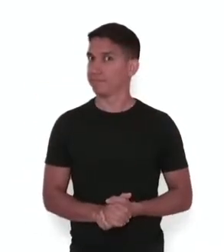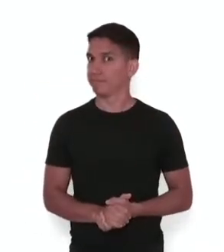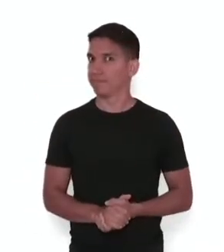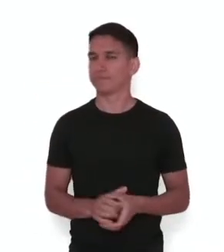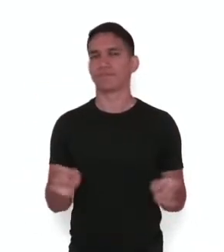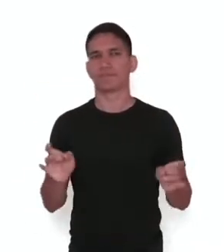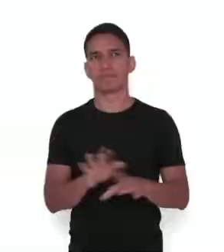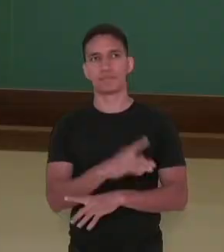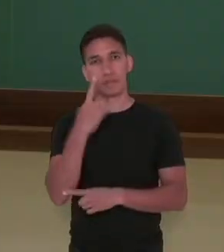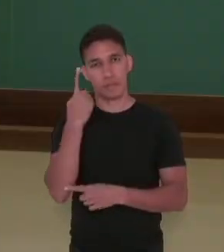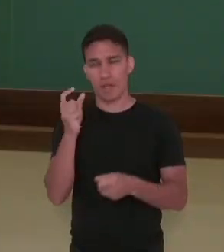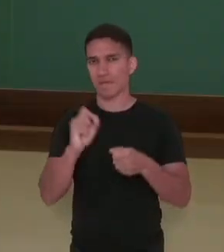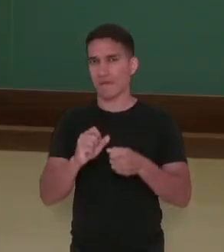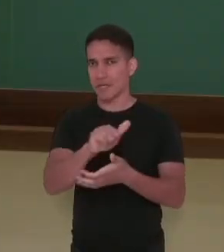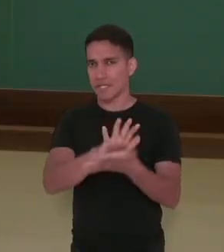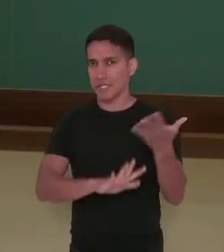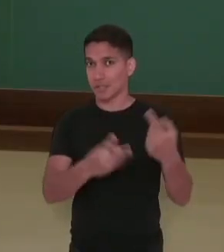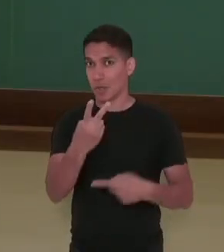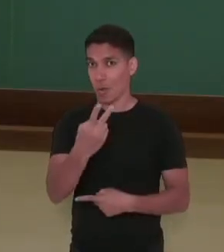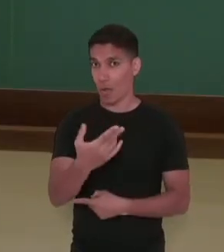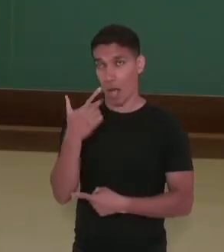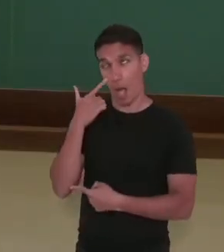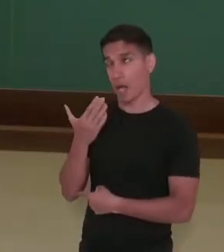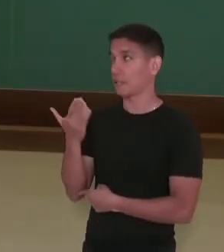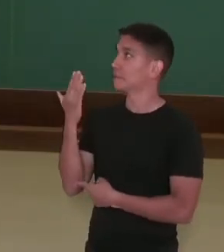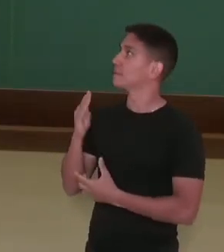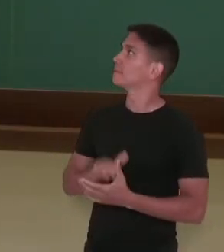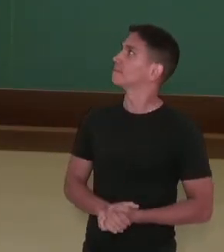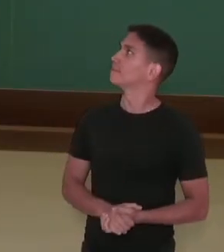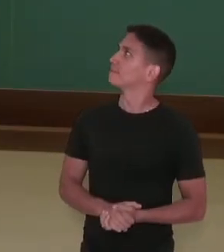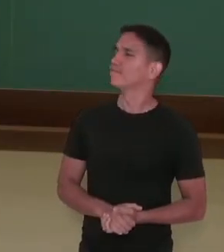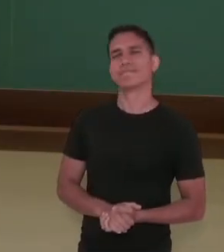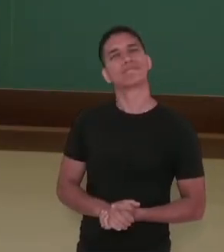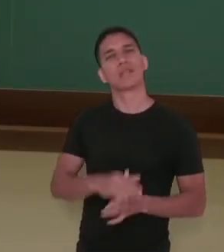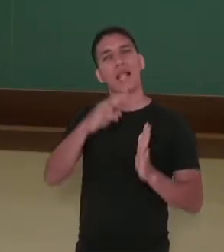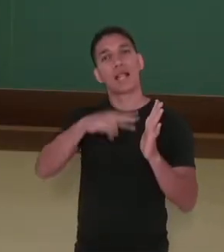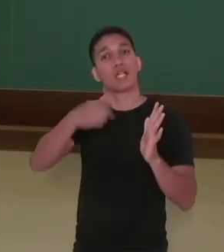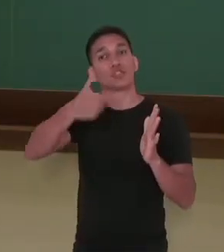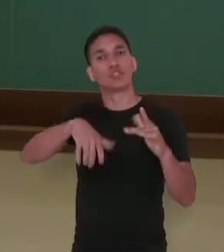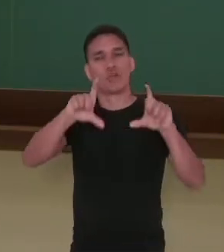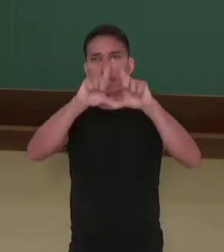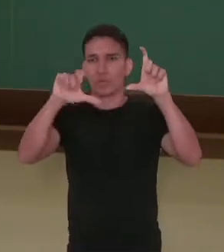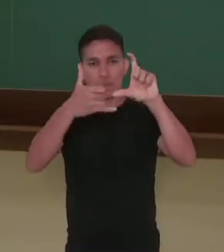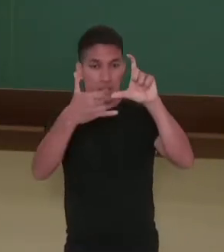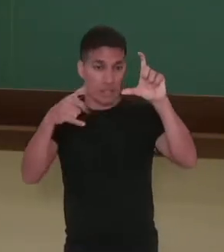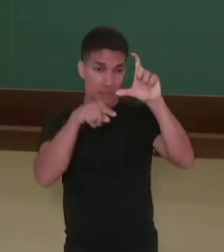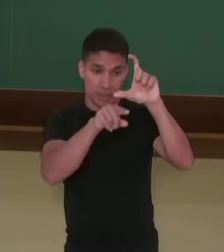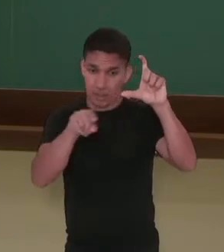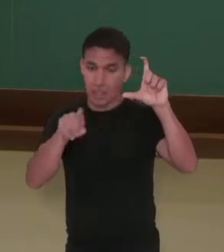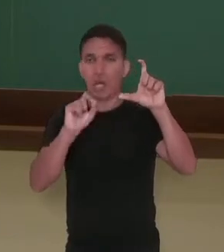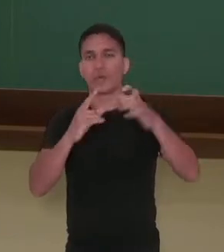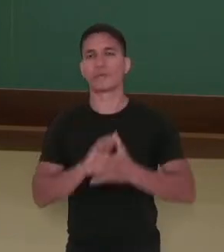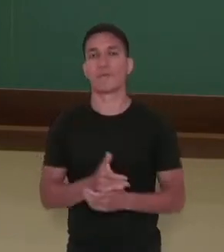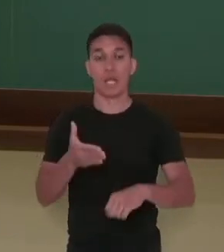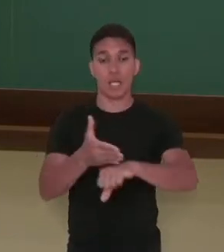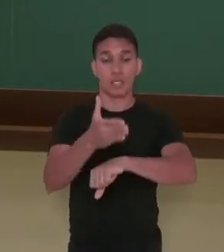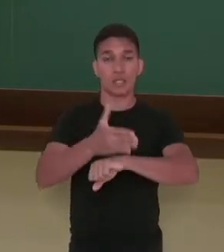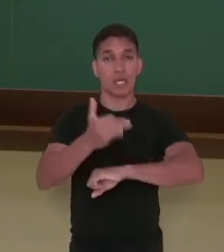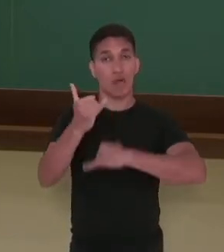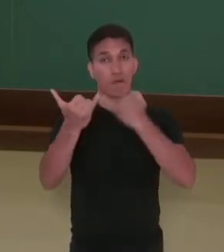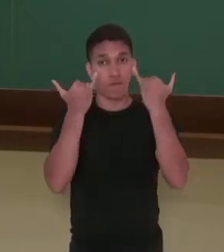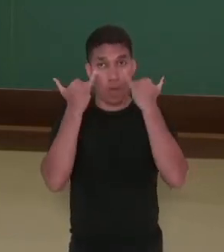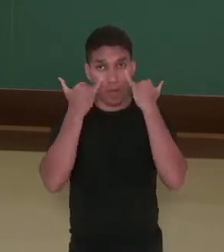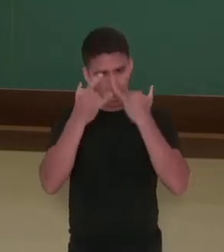Preparado? Tem atividade 2 agora, vamos lá? Releia o subtítulo. Acesso à informação é um